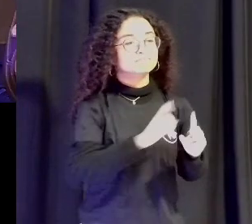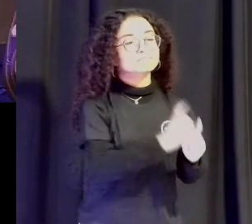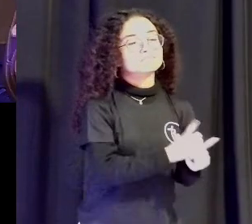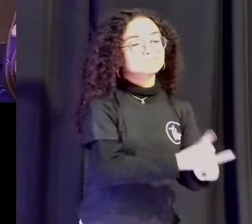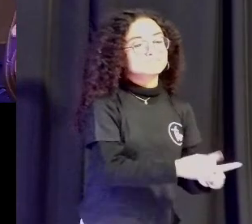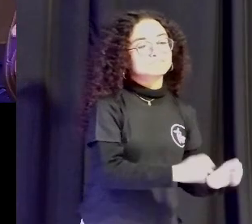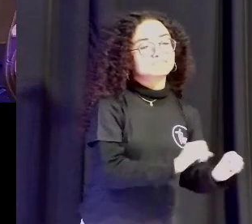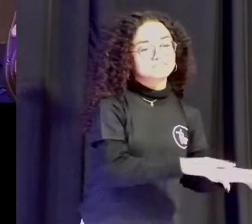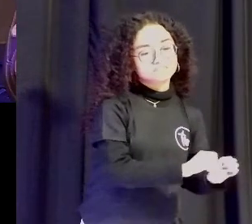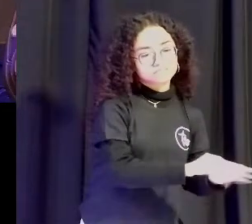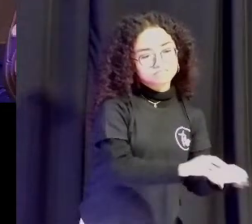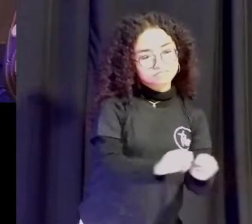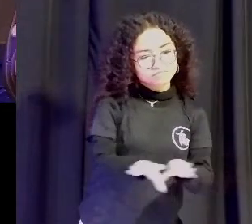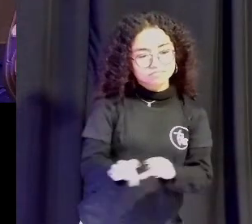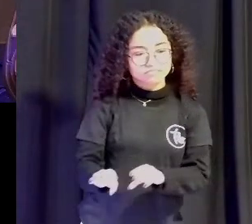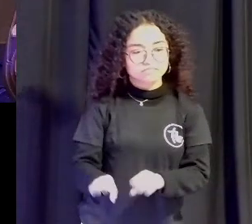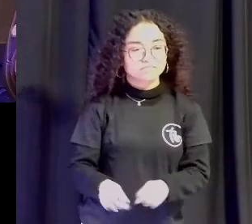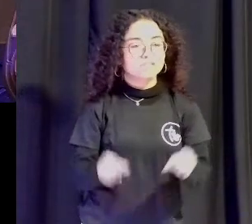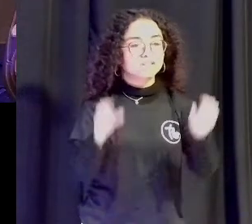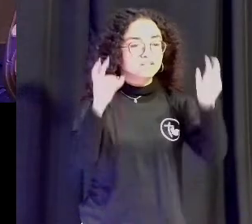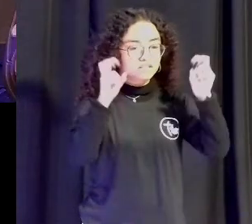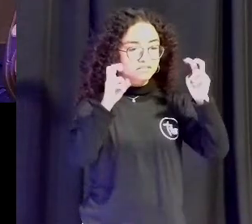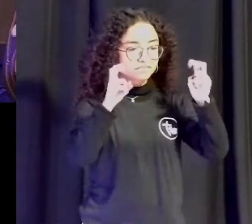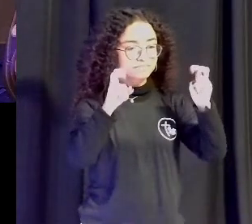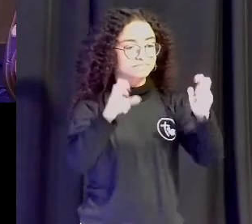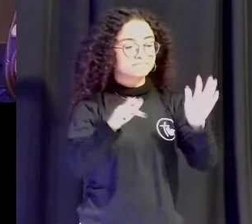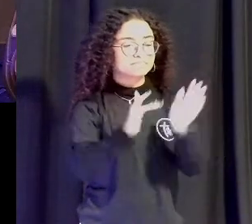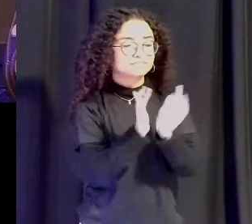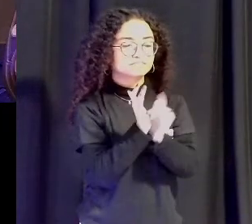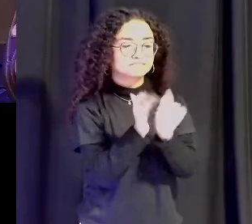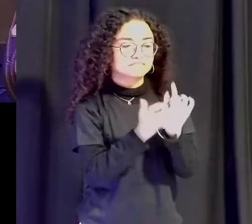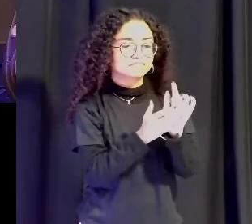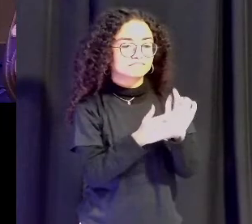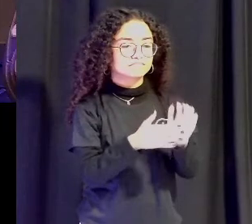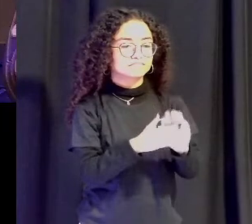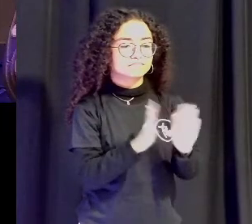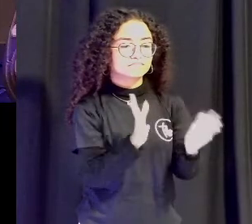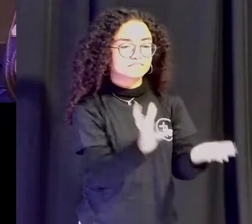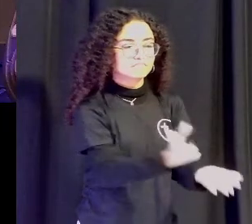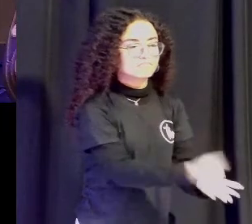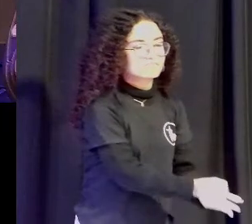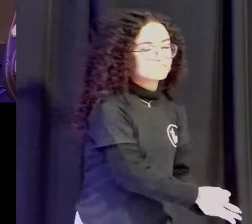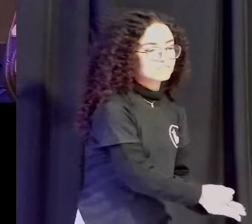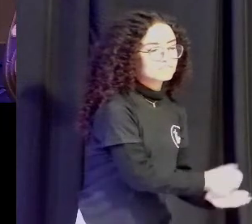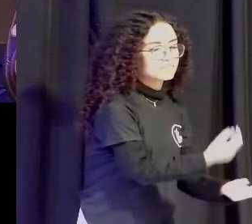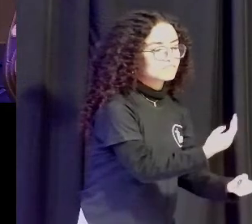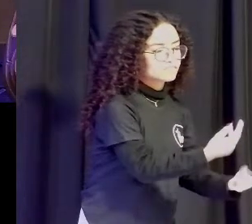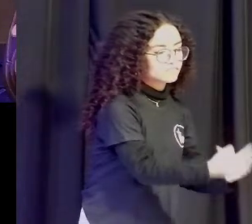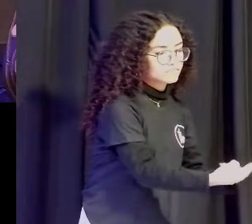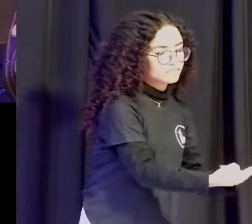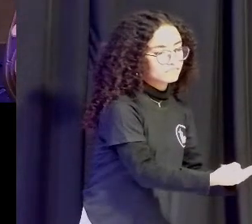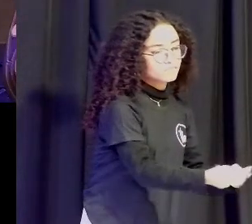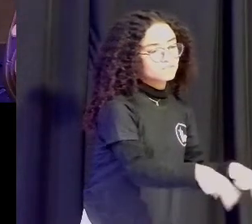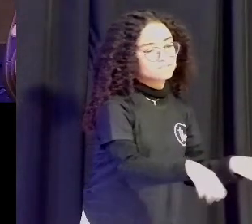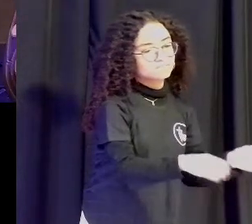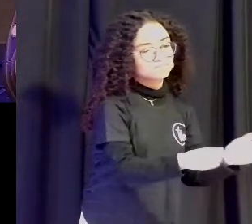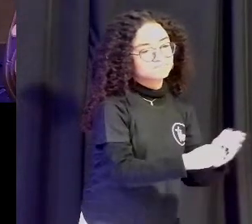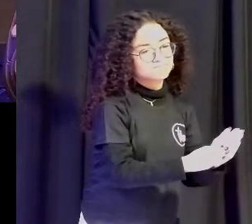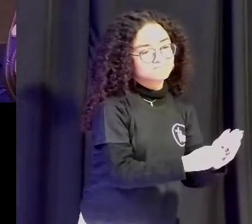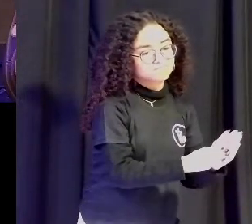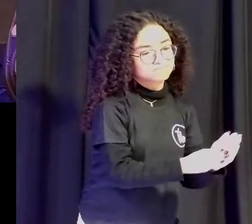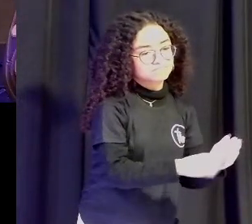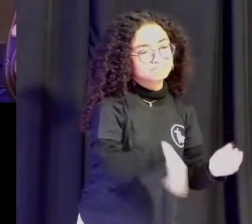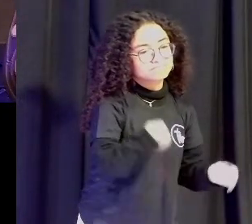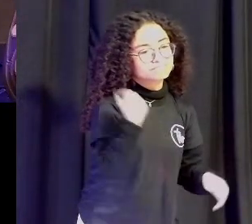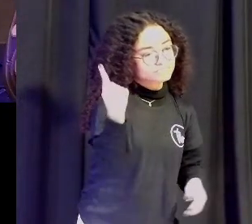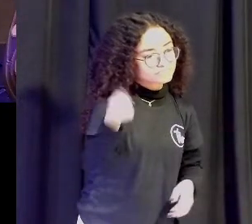a ressurreição dos mortos. Prenderam Pedro e João e os recolheram ao cárcere até o dia seguinte, pois já era